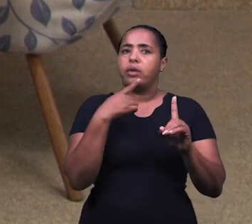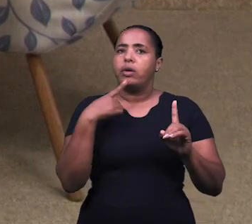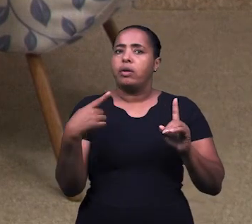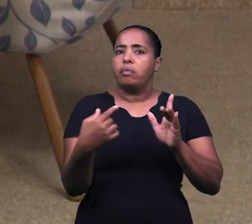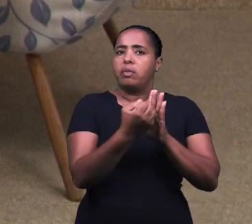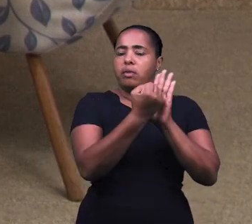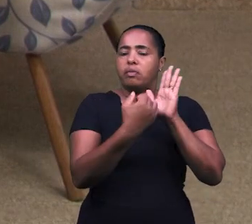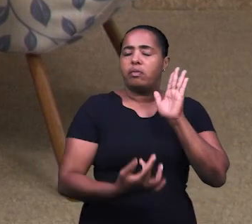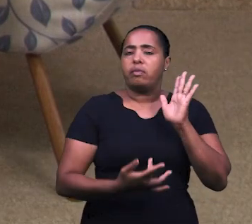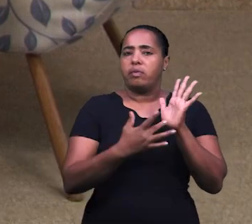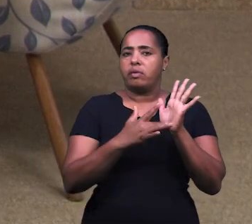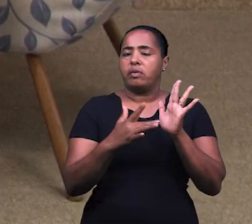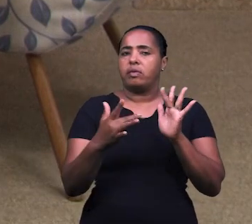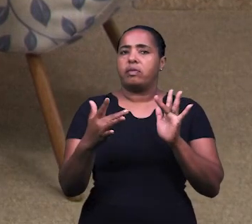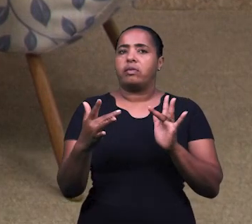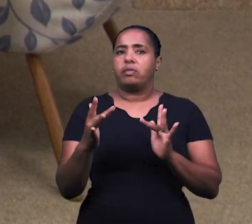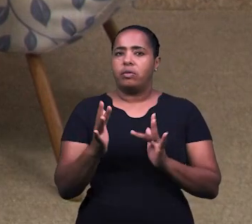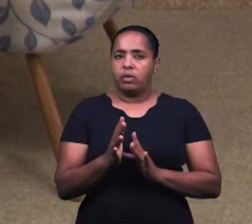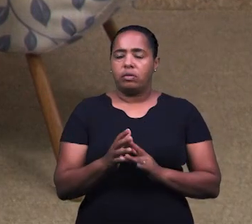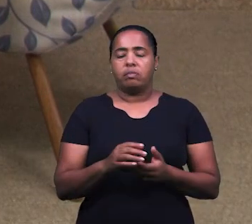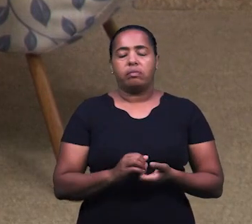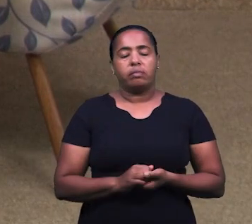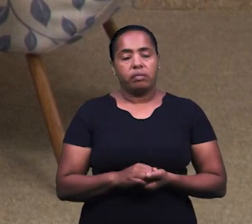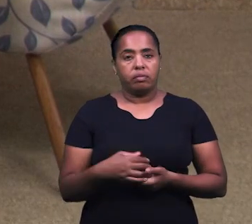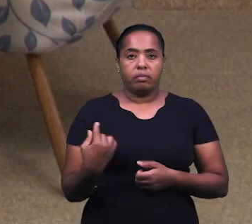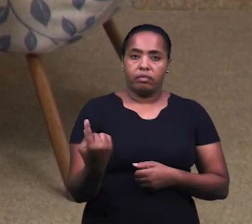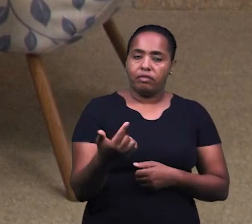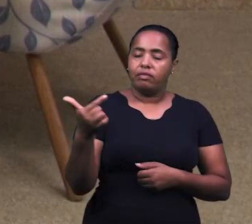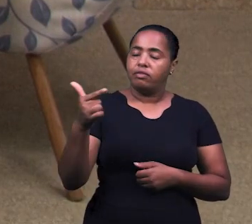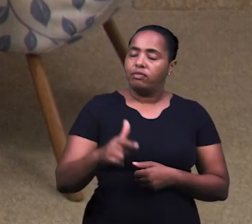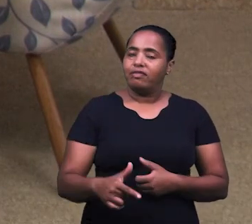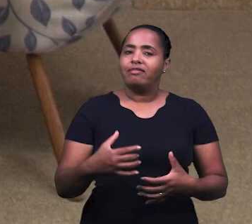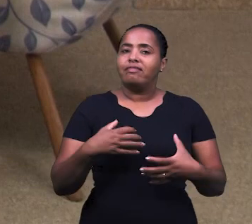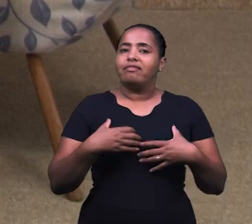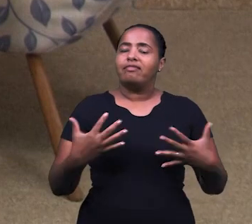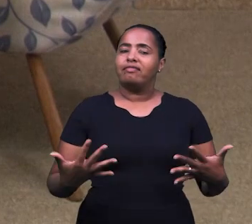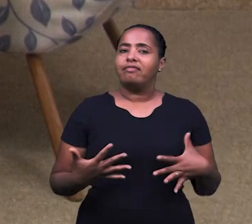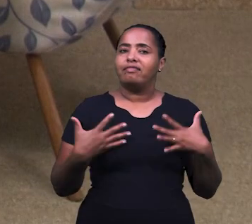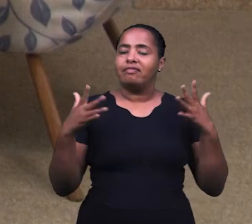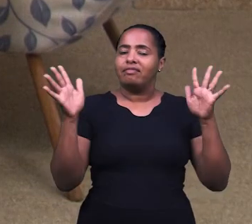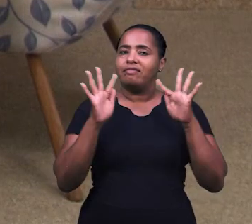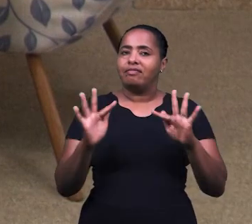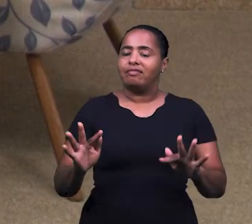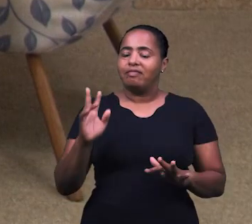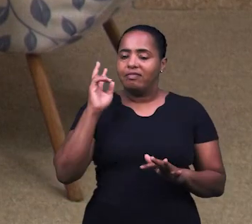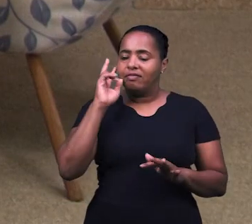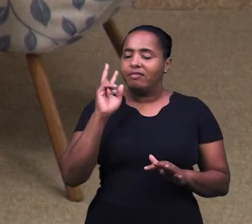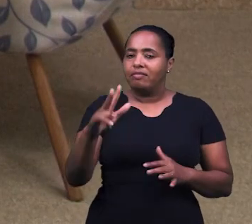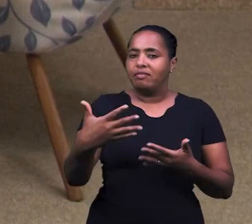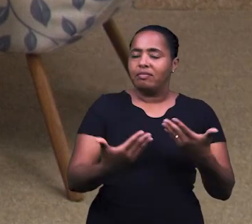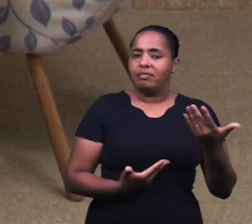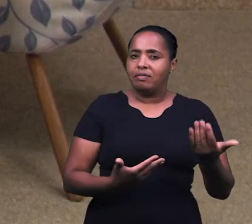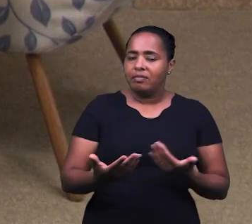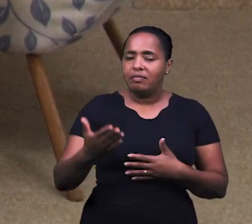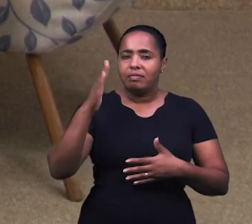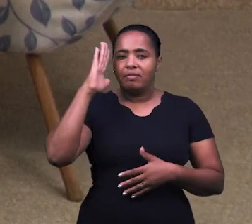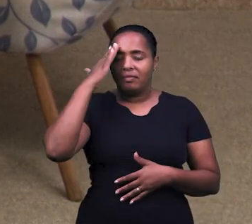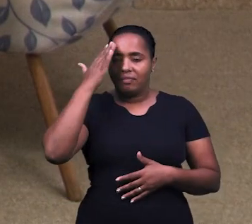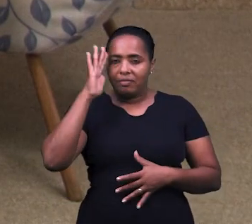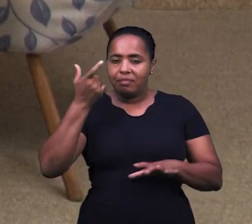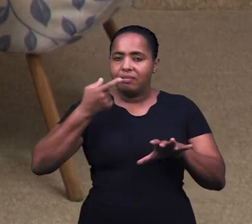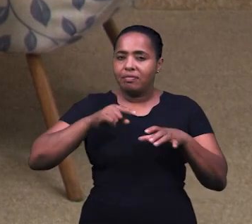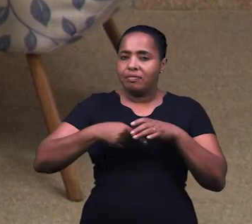sangue, com o sangue do Senhor Jesus. Então nós, mais uma vez, estamos aqui alegres, felizes de ver a participação dos nossos irmãos,